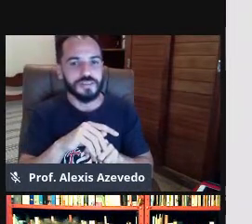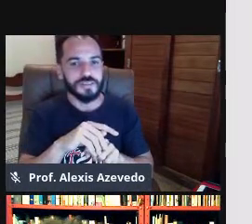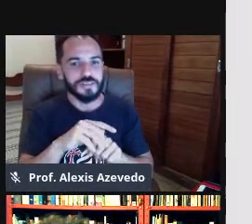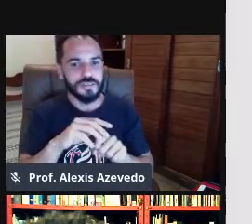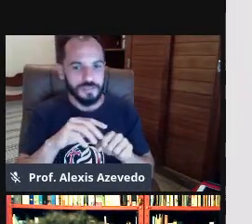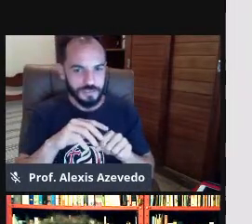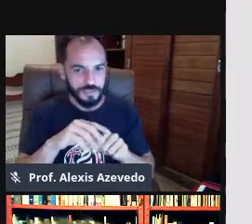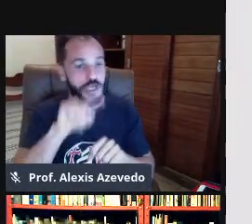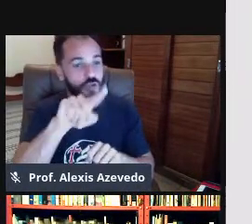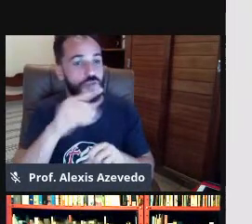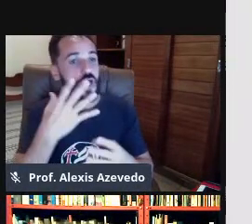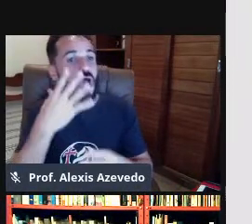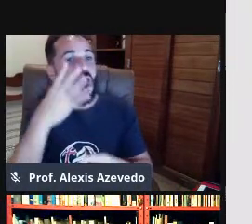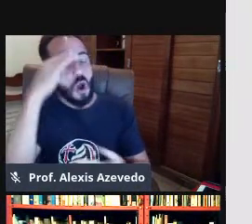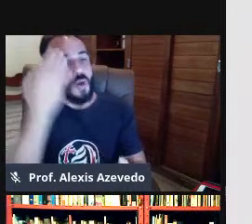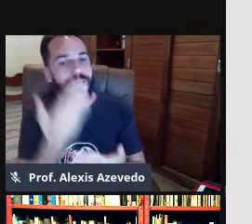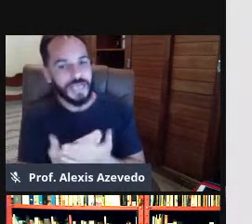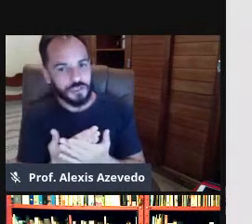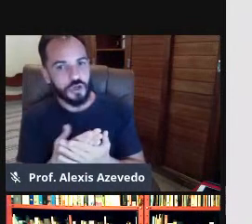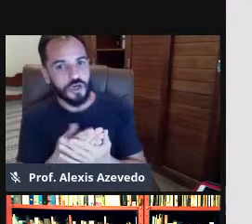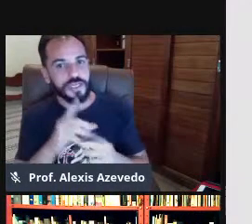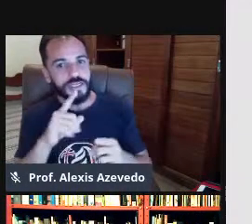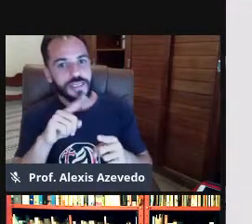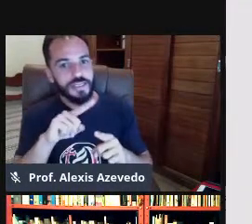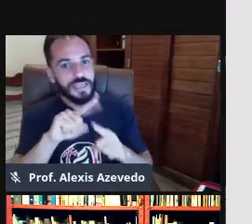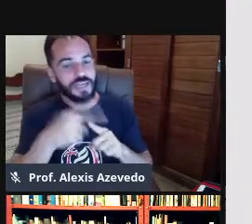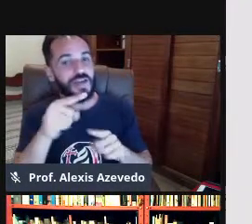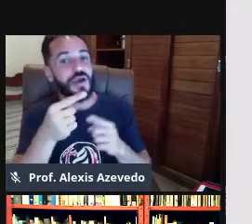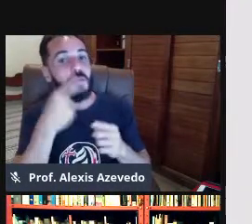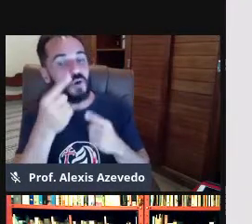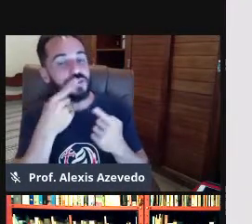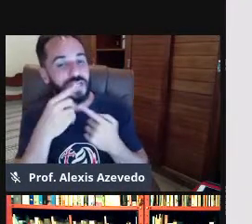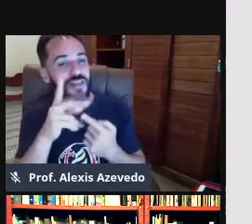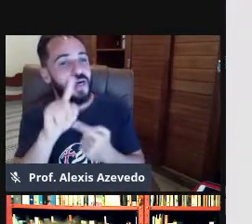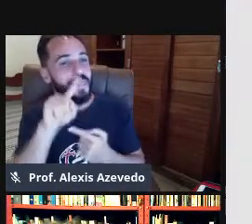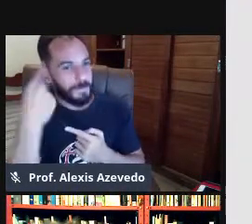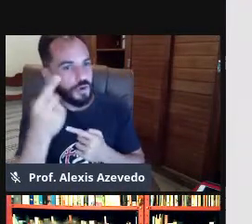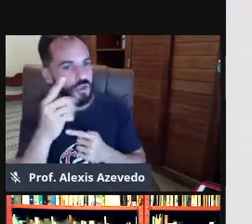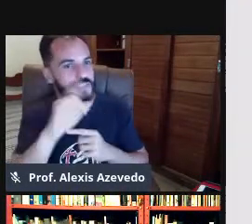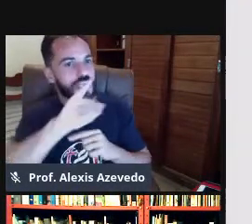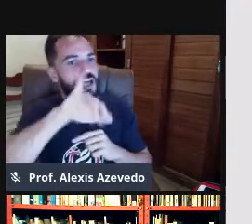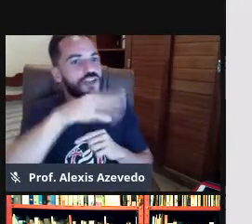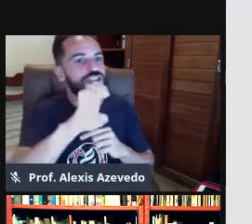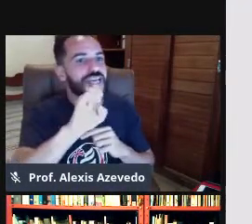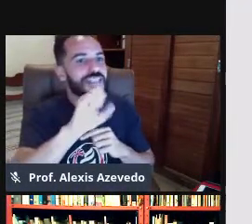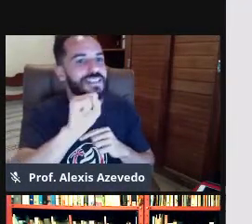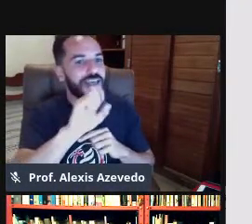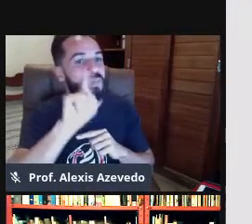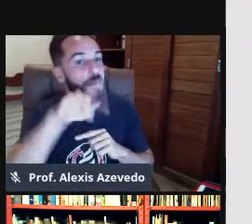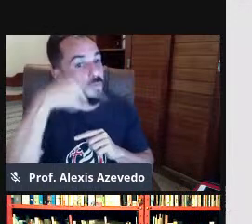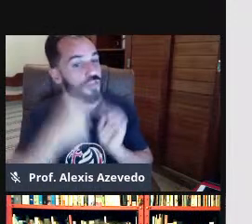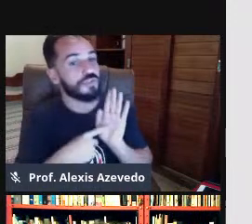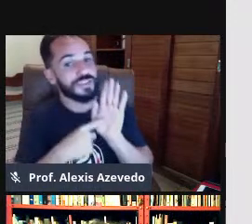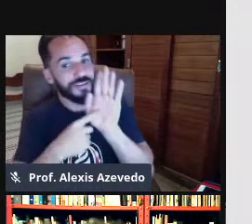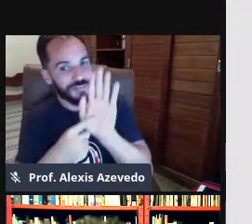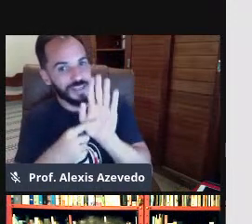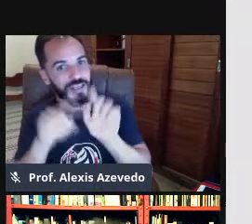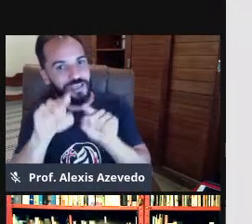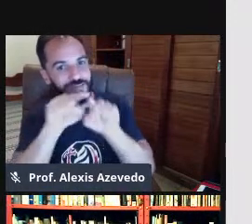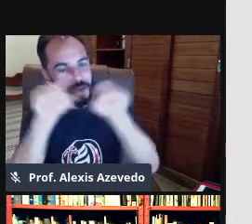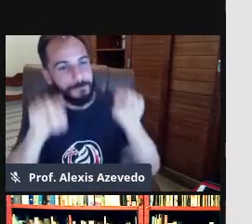obrigatórias. Mas, enfim, é isso, né? Esse que é a matriz curricular que nós temos aqui. Se